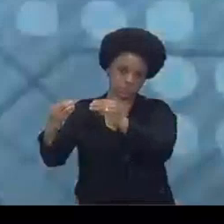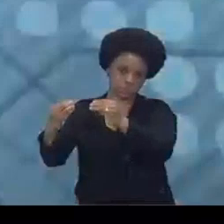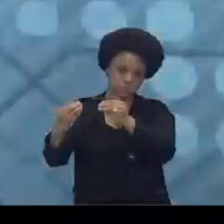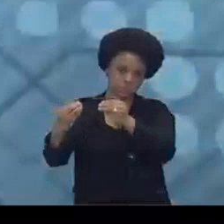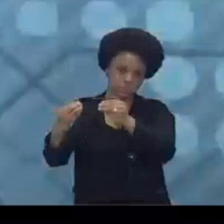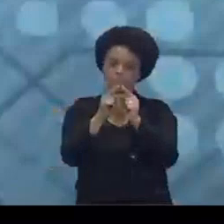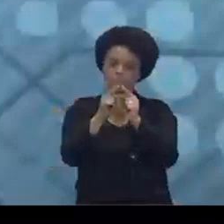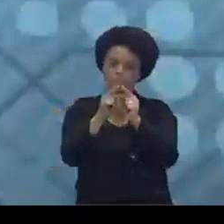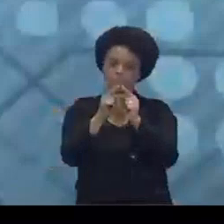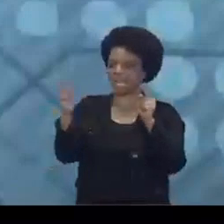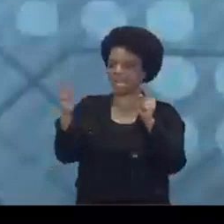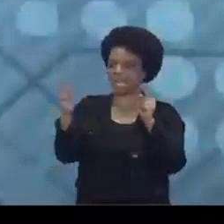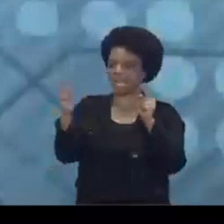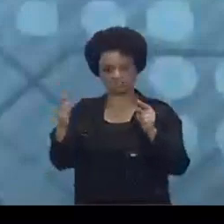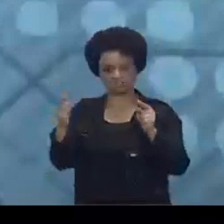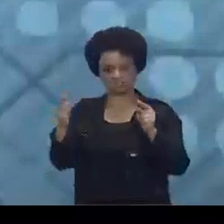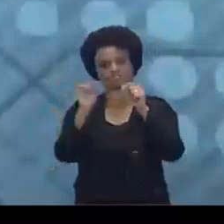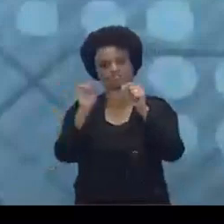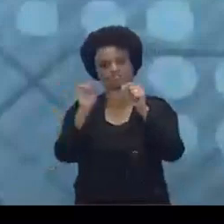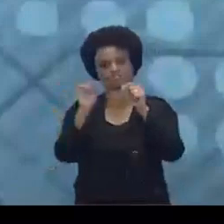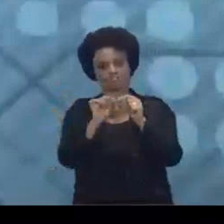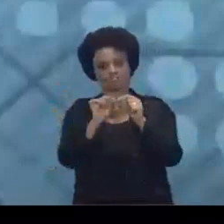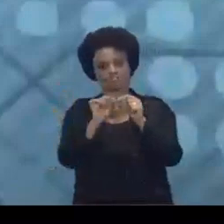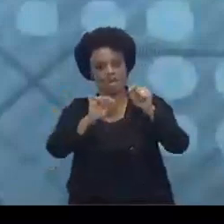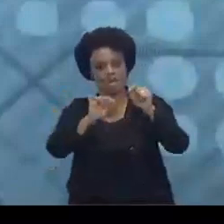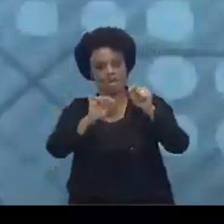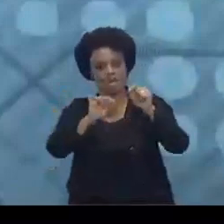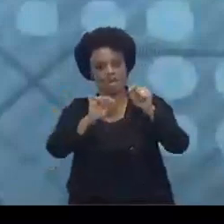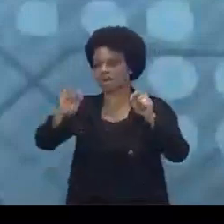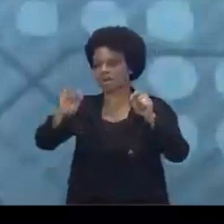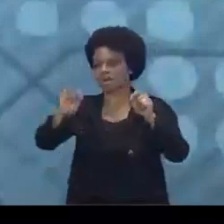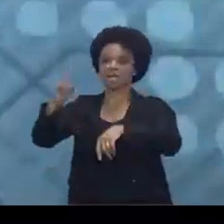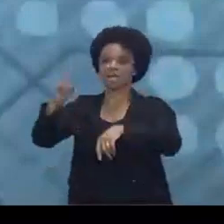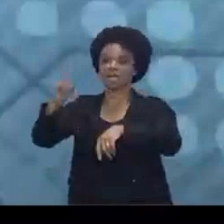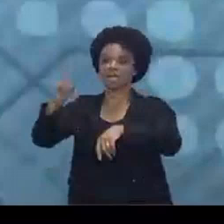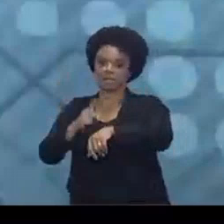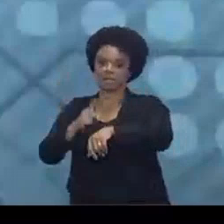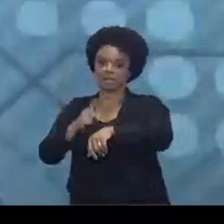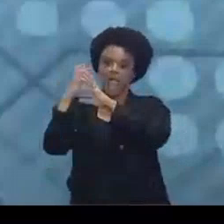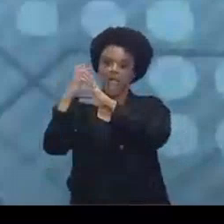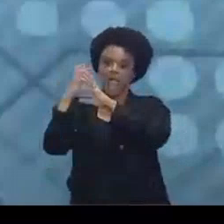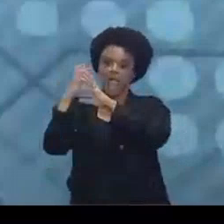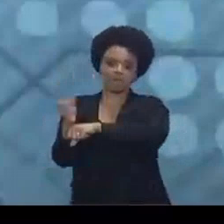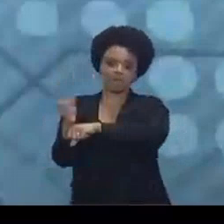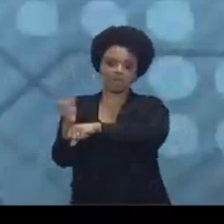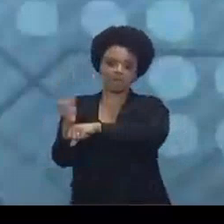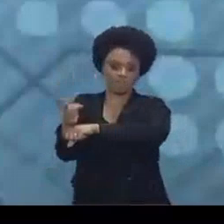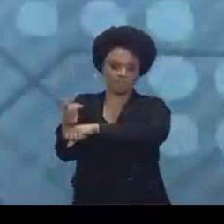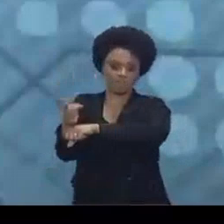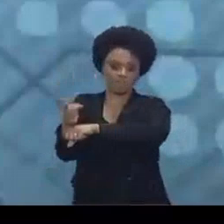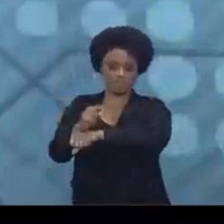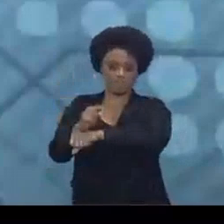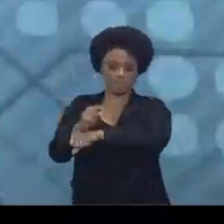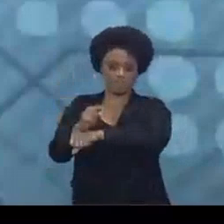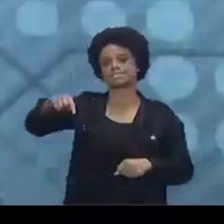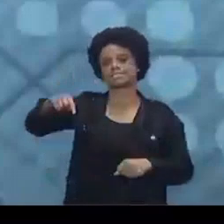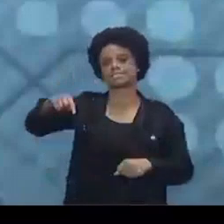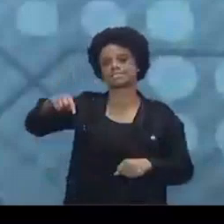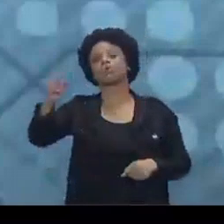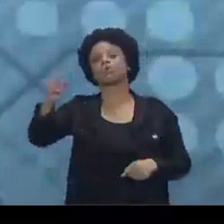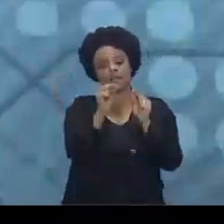as medidas, né? Tirar as medidas, marcar os tempos, calcular as velocidades e depois